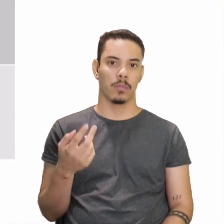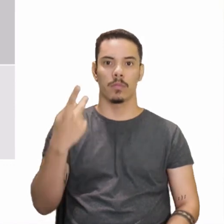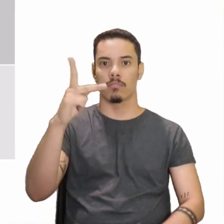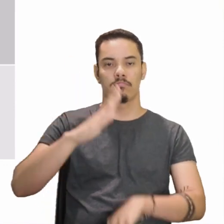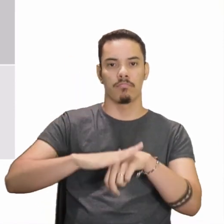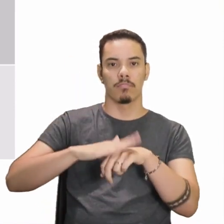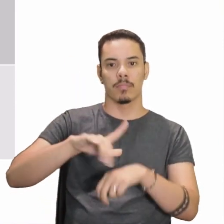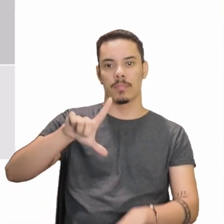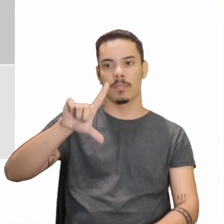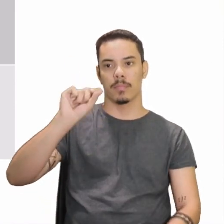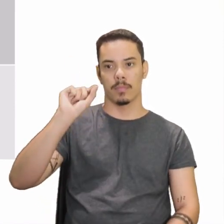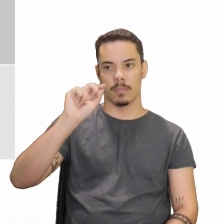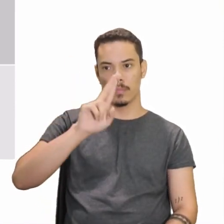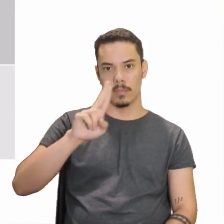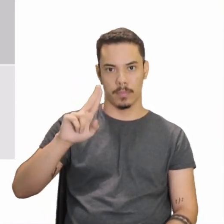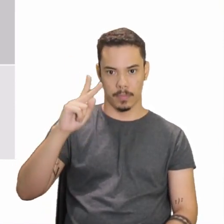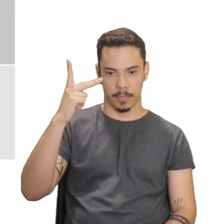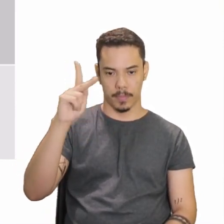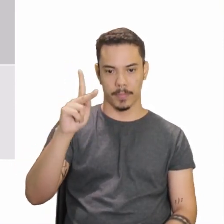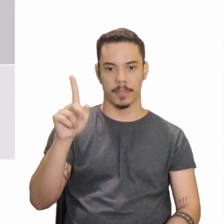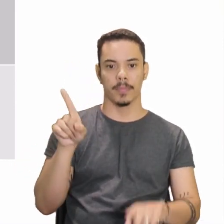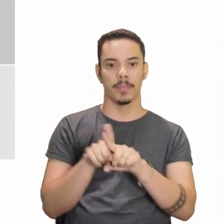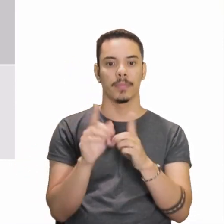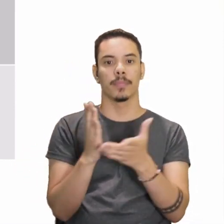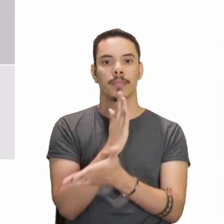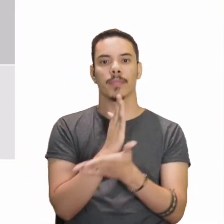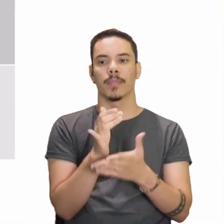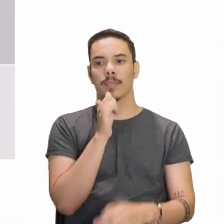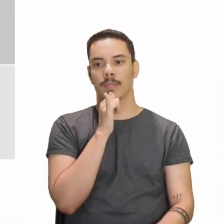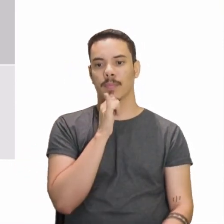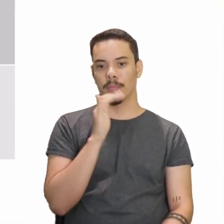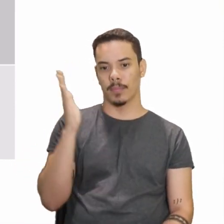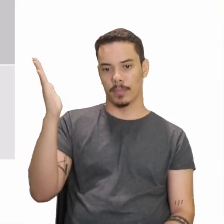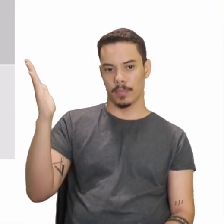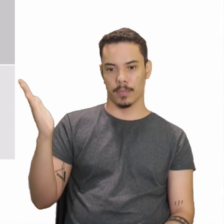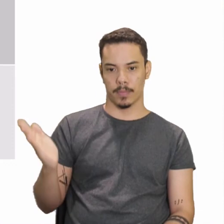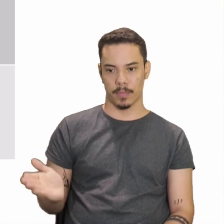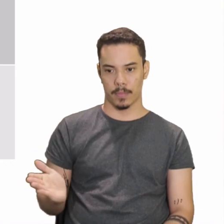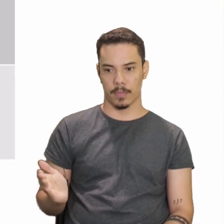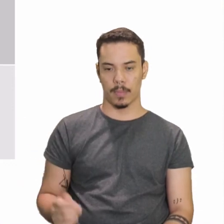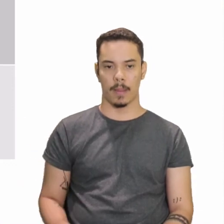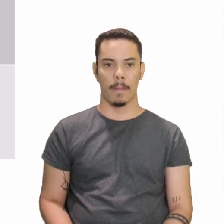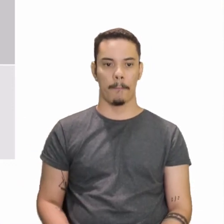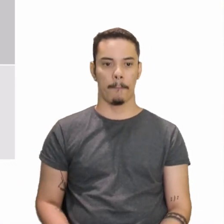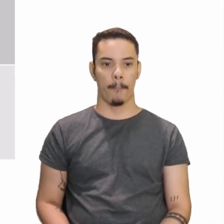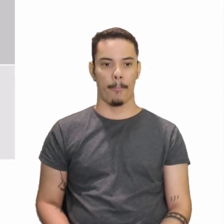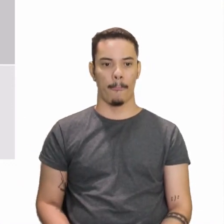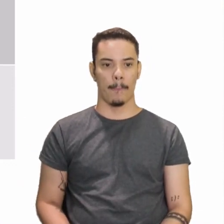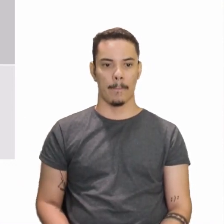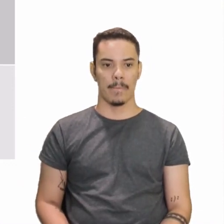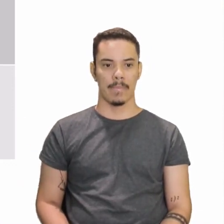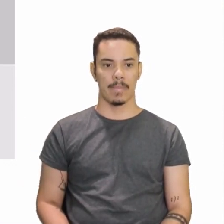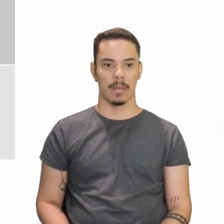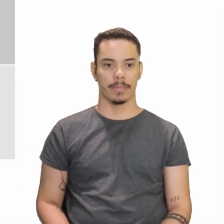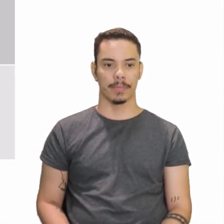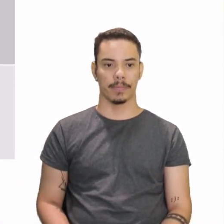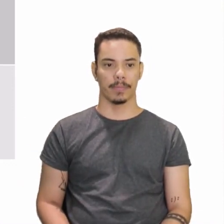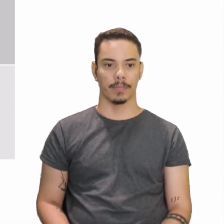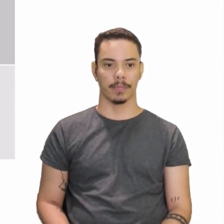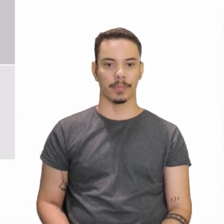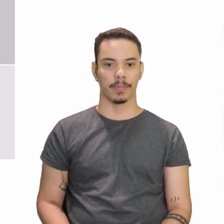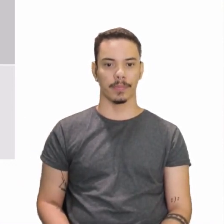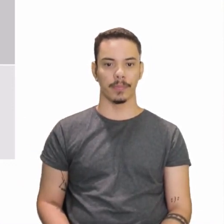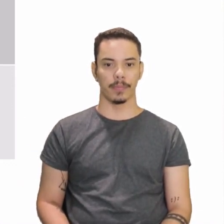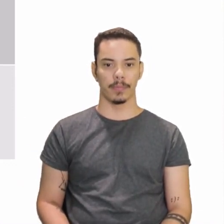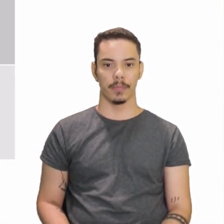indígena, Tupi-Guarani. E trouxe alguns exemplos aqui. A palavra, né? Aqui do lado, primeira palavra,